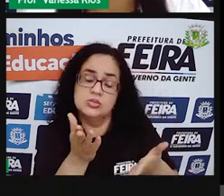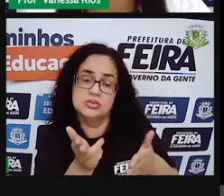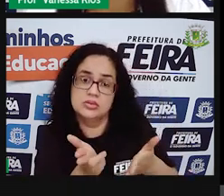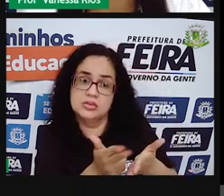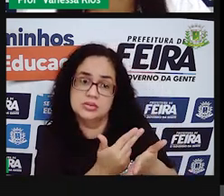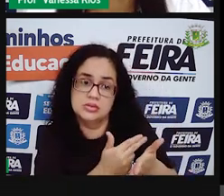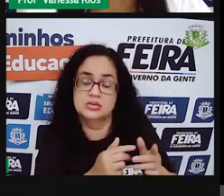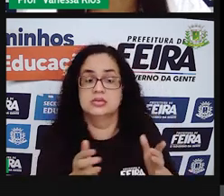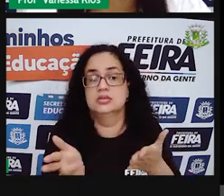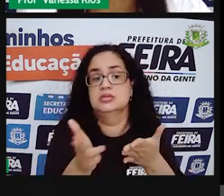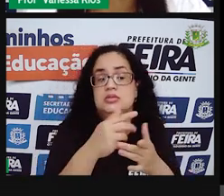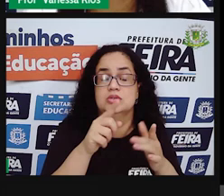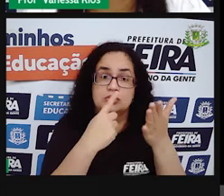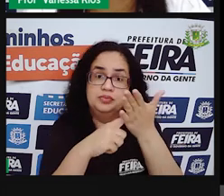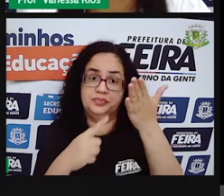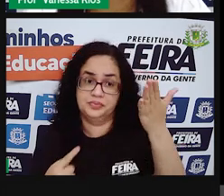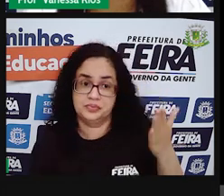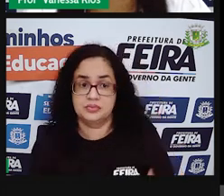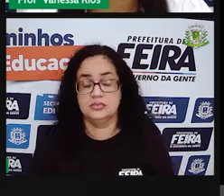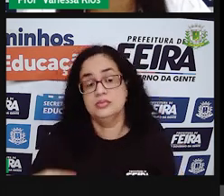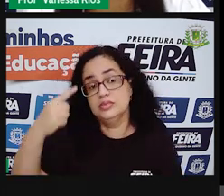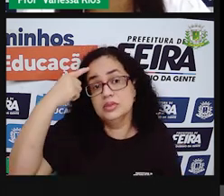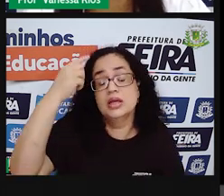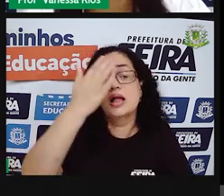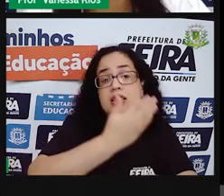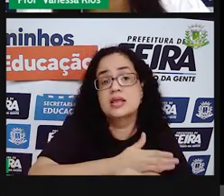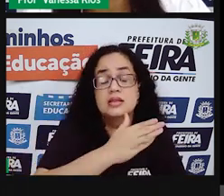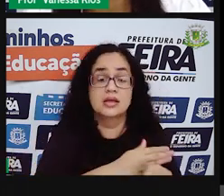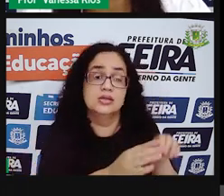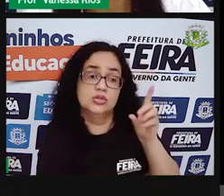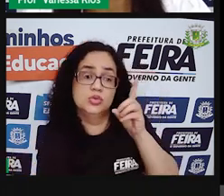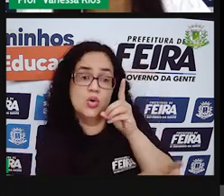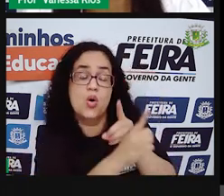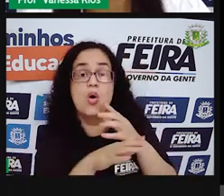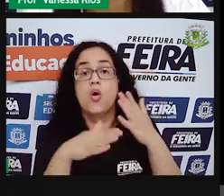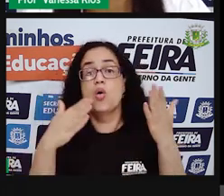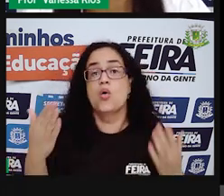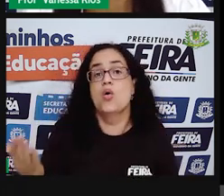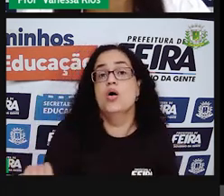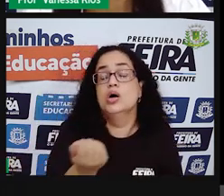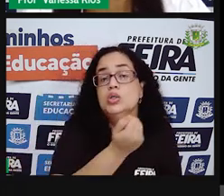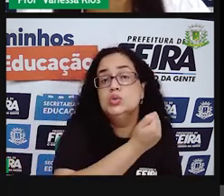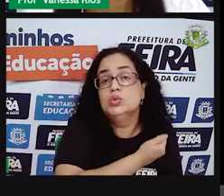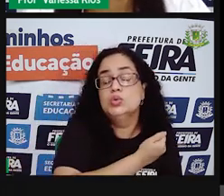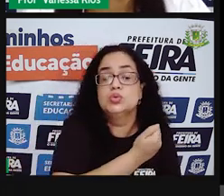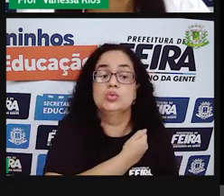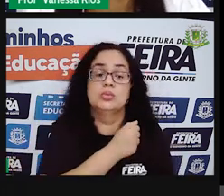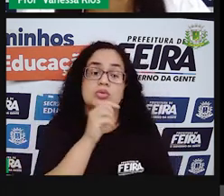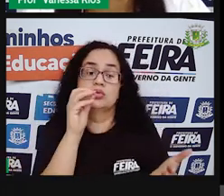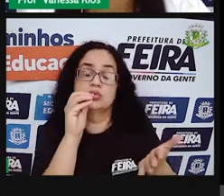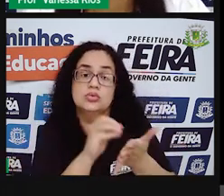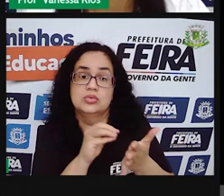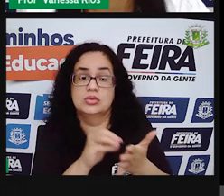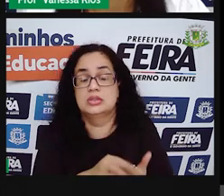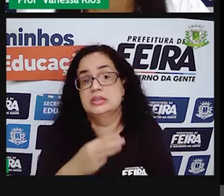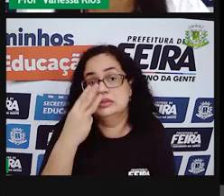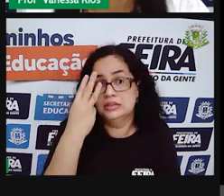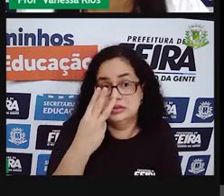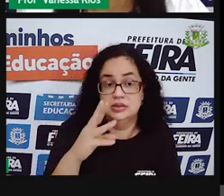mesmas imagens aí no caderno de vocês e tentarem descobrir quais números estão faltando ali, ó, na terceira